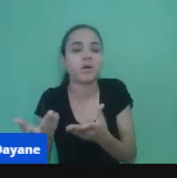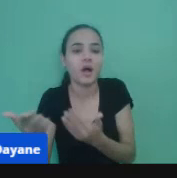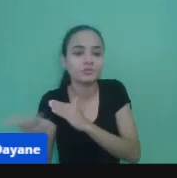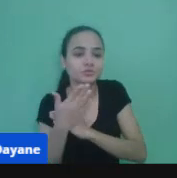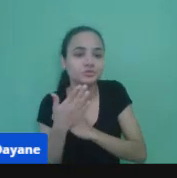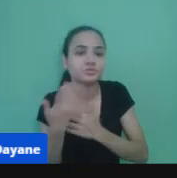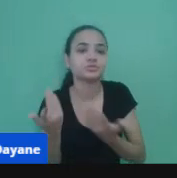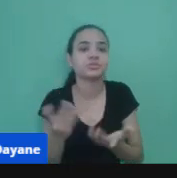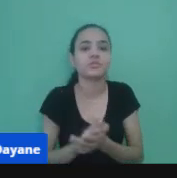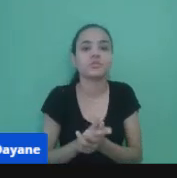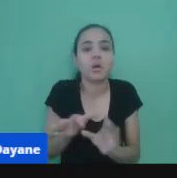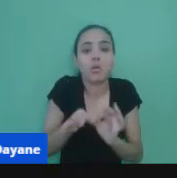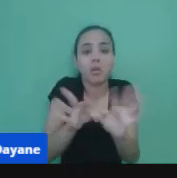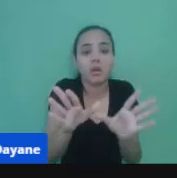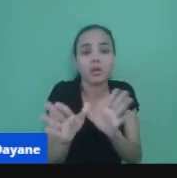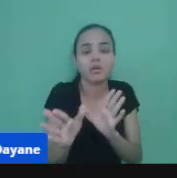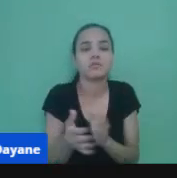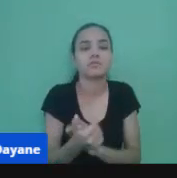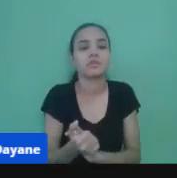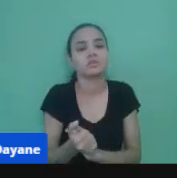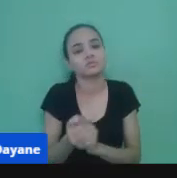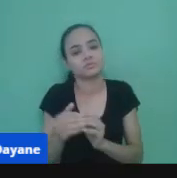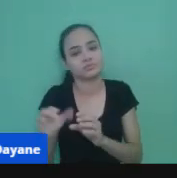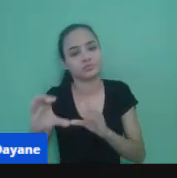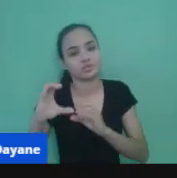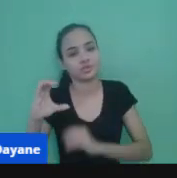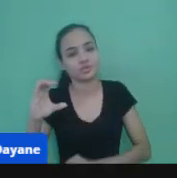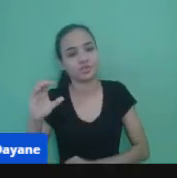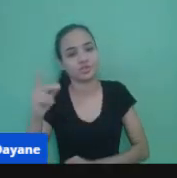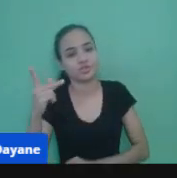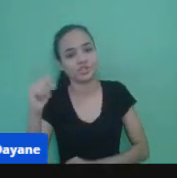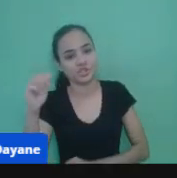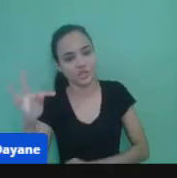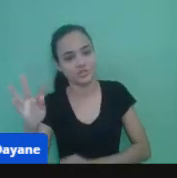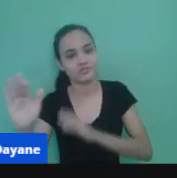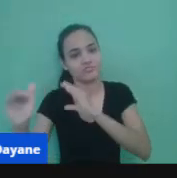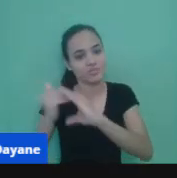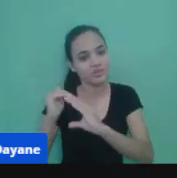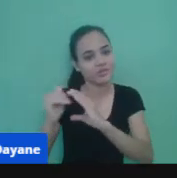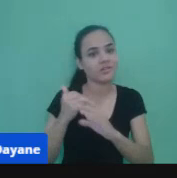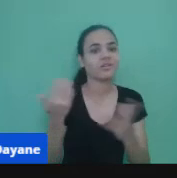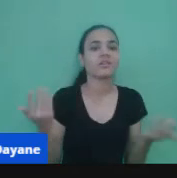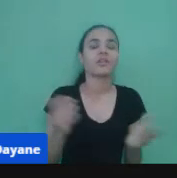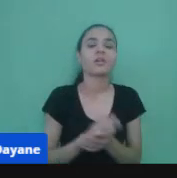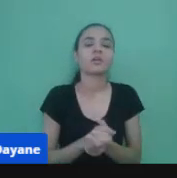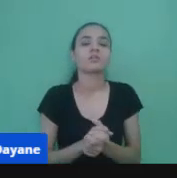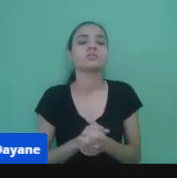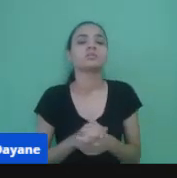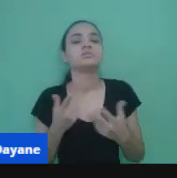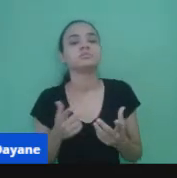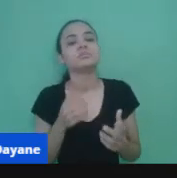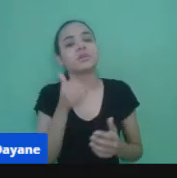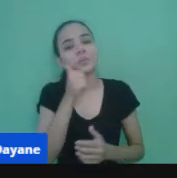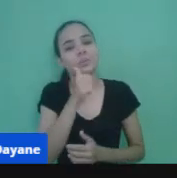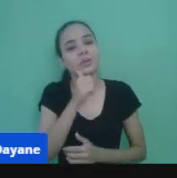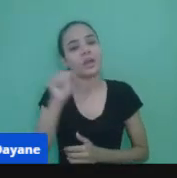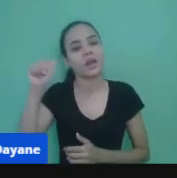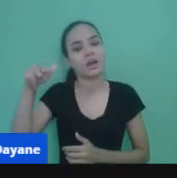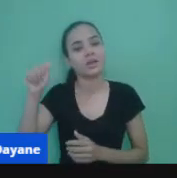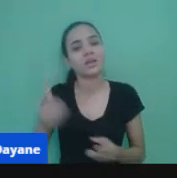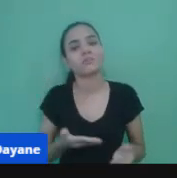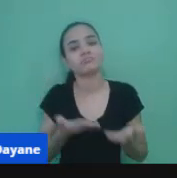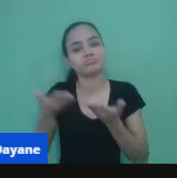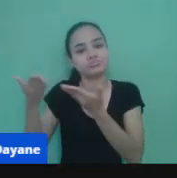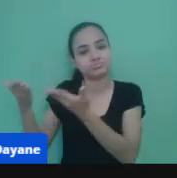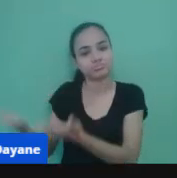uma vez, a atenção de vocês. Vou passar para a Analice, como sempre, finalizar essa formação, beleza? Obrigado.